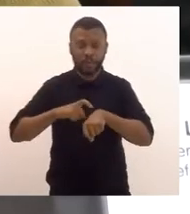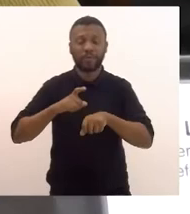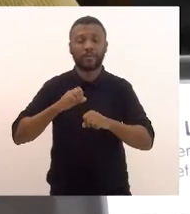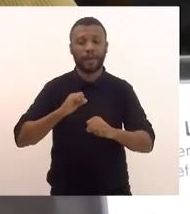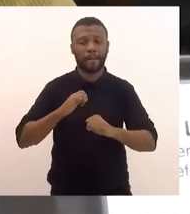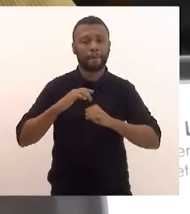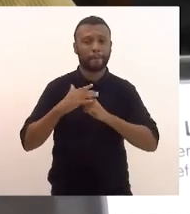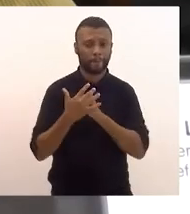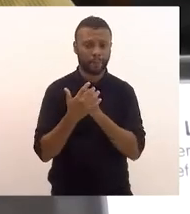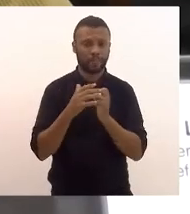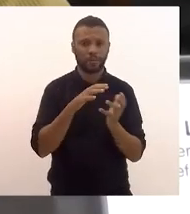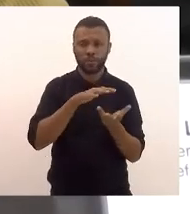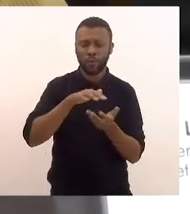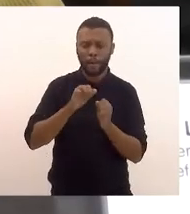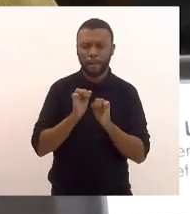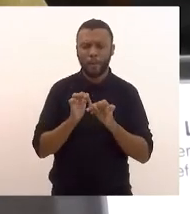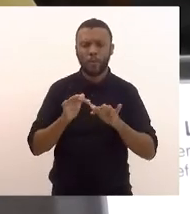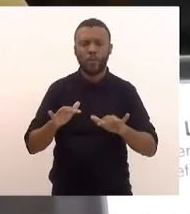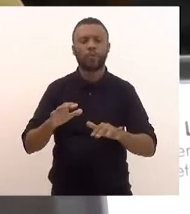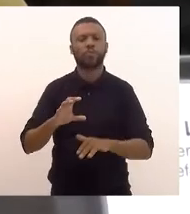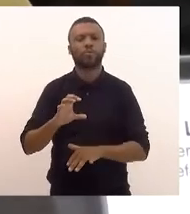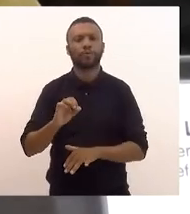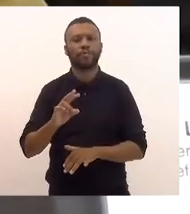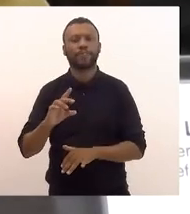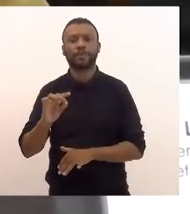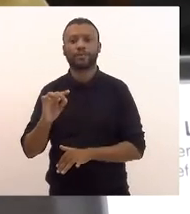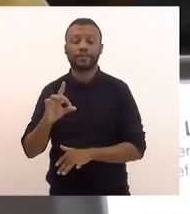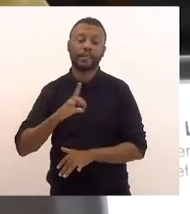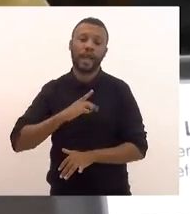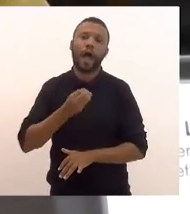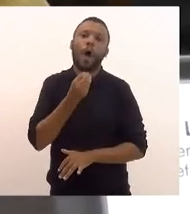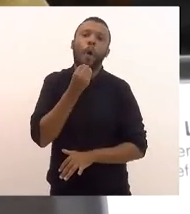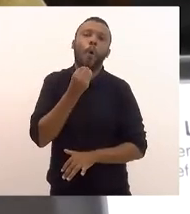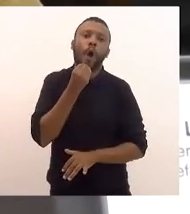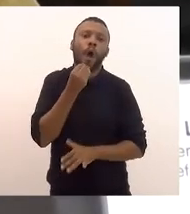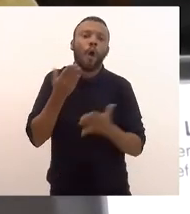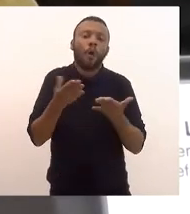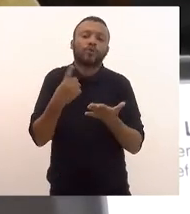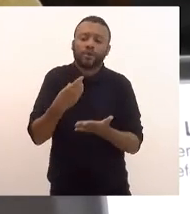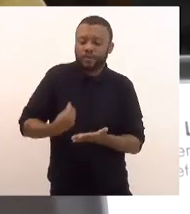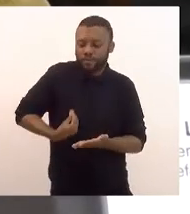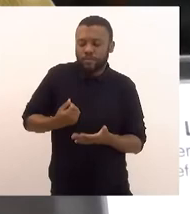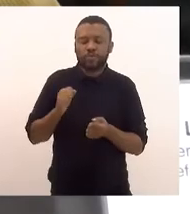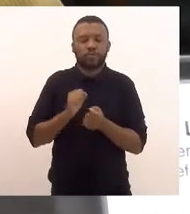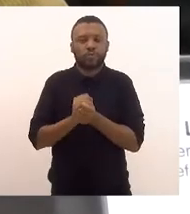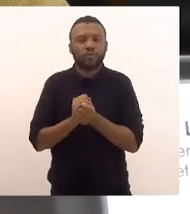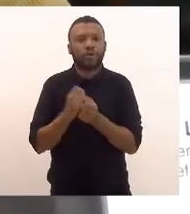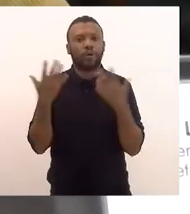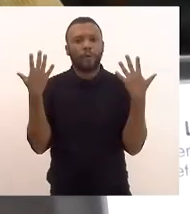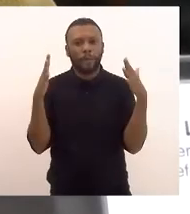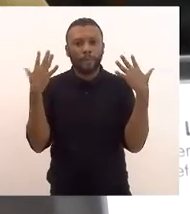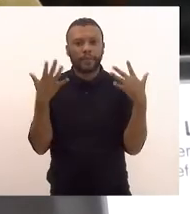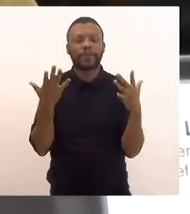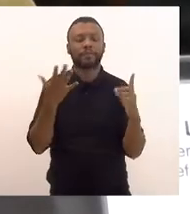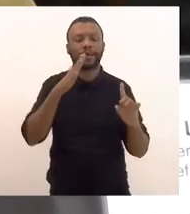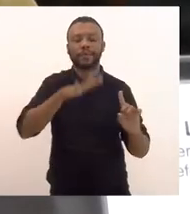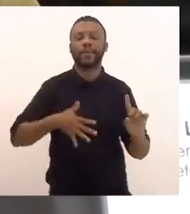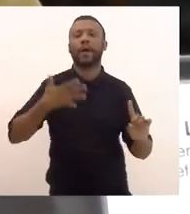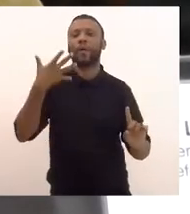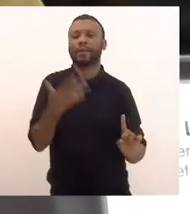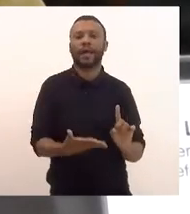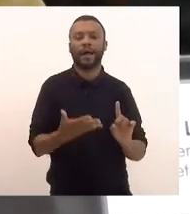e pela oportunidade de estarmos oito hoje juntos comemorando esse congraçamento